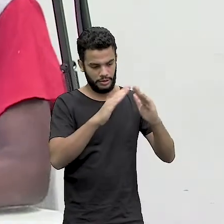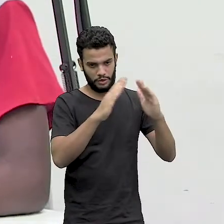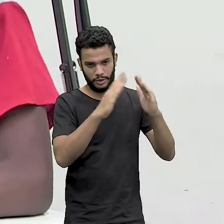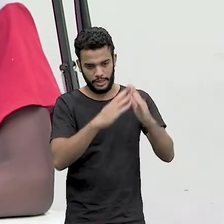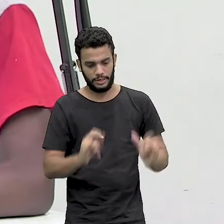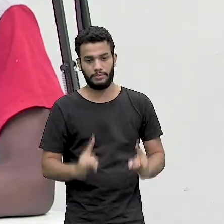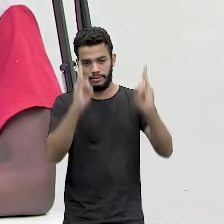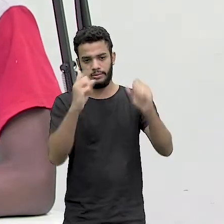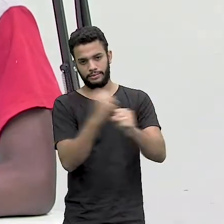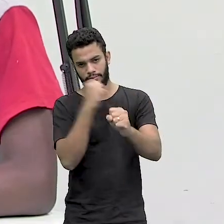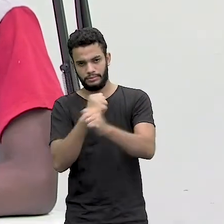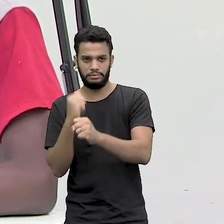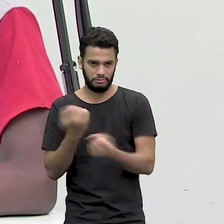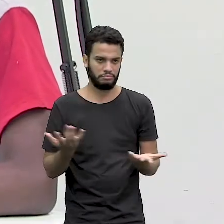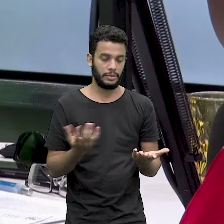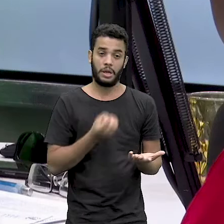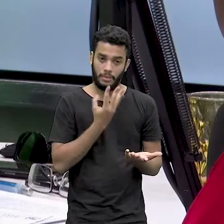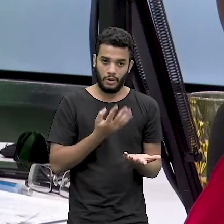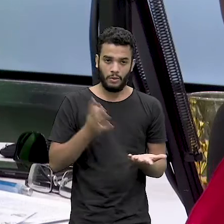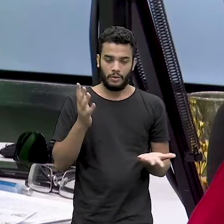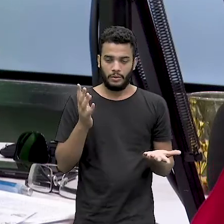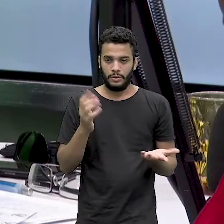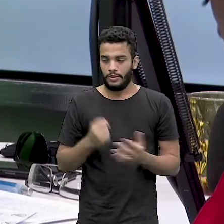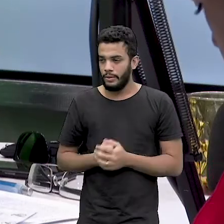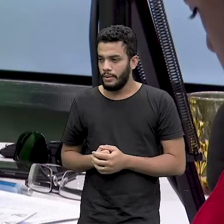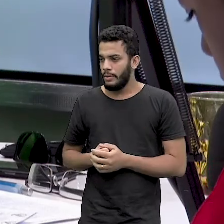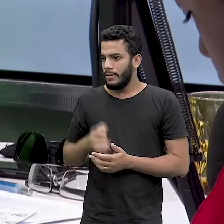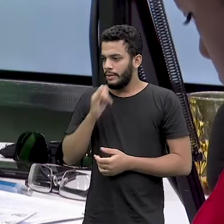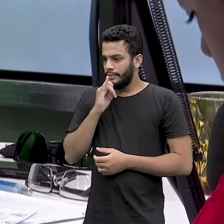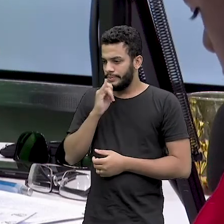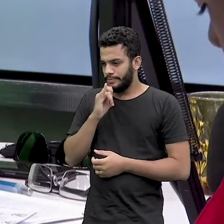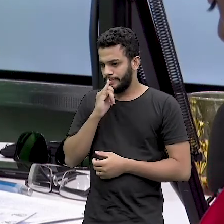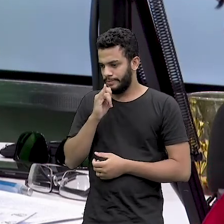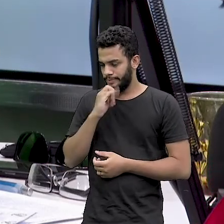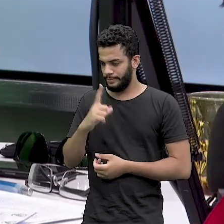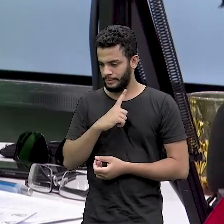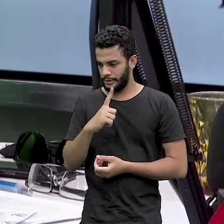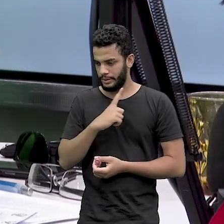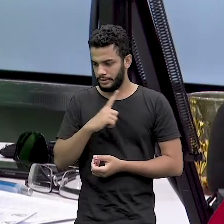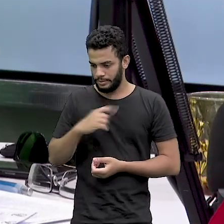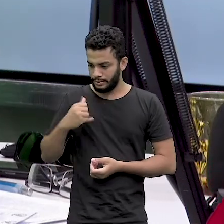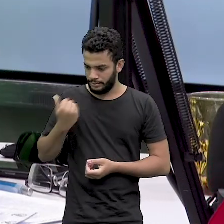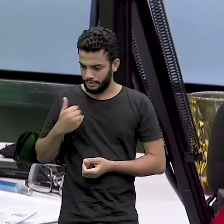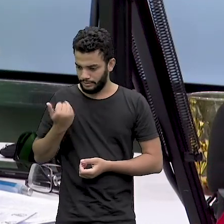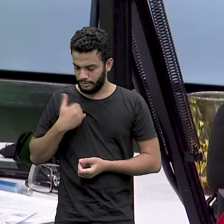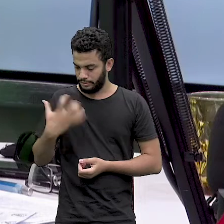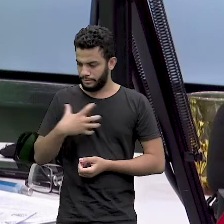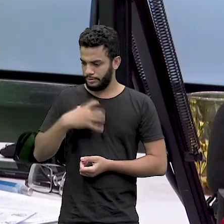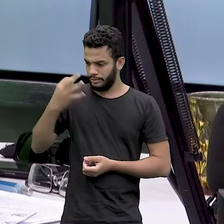faixa etária que gasta mais? Olha, esses dados eu não tenho, né? Tá tendo